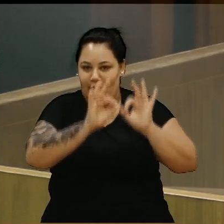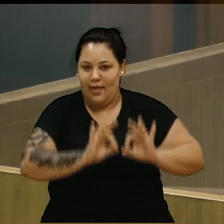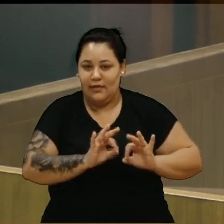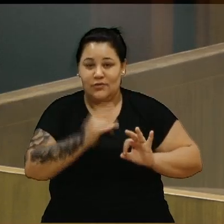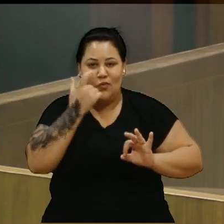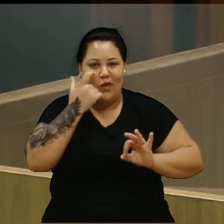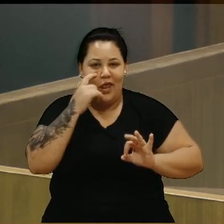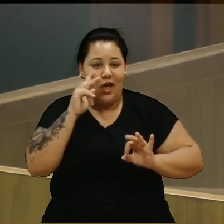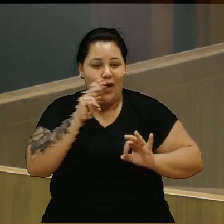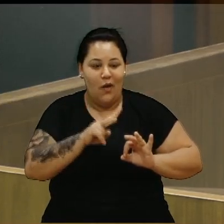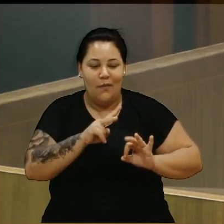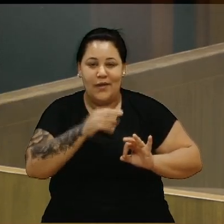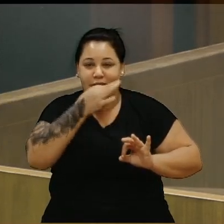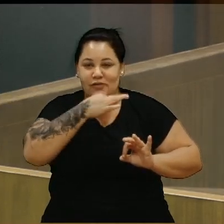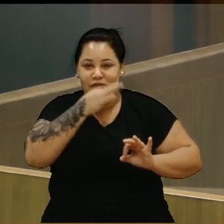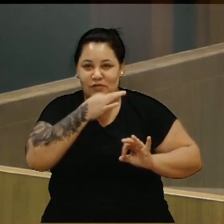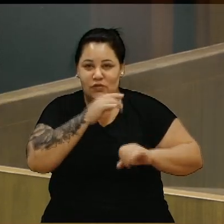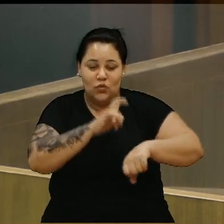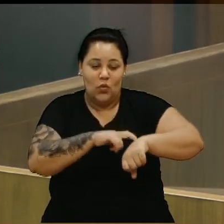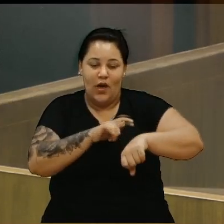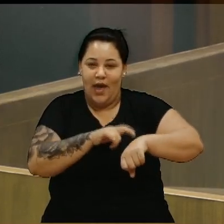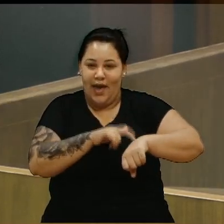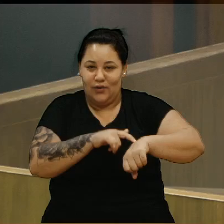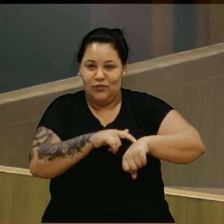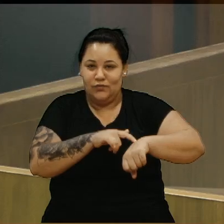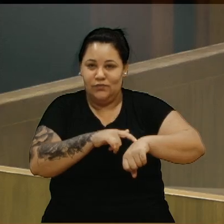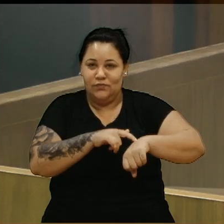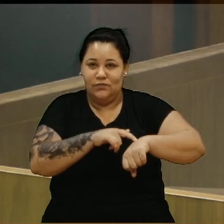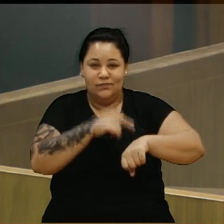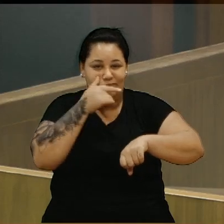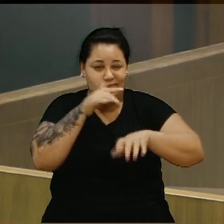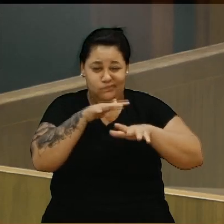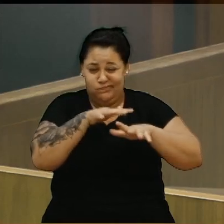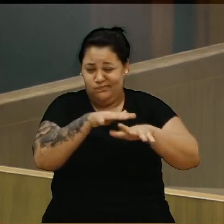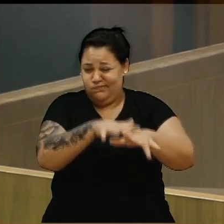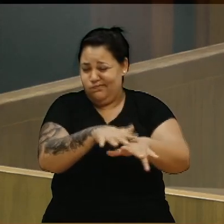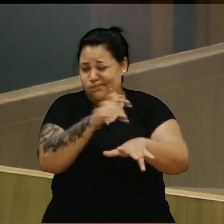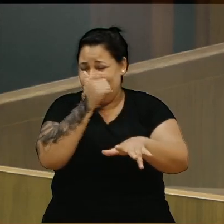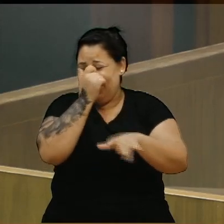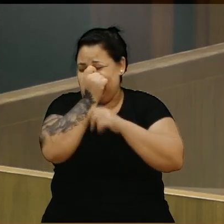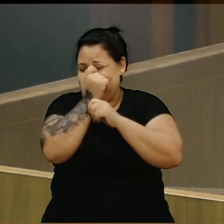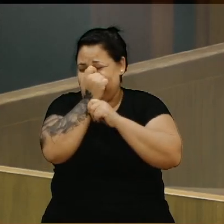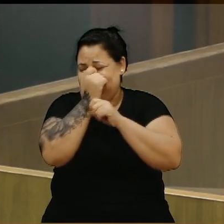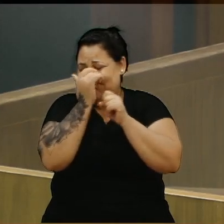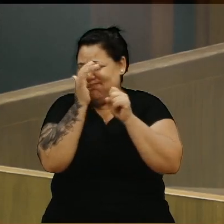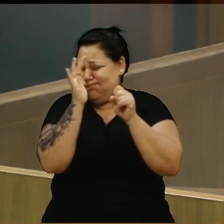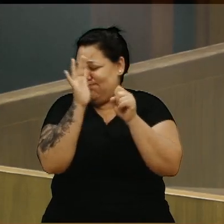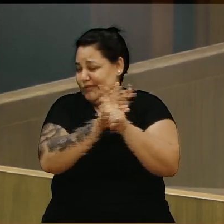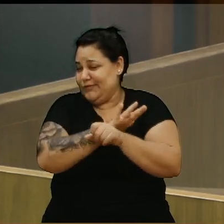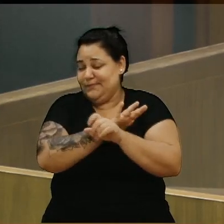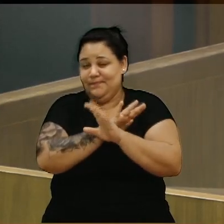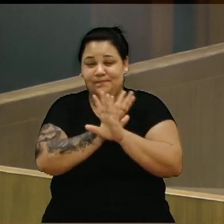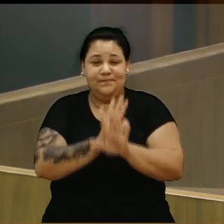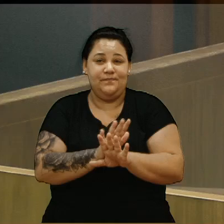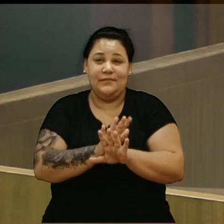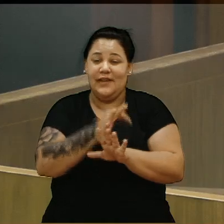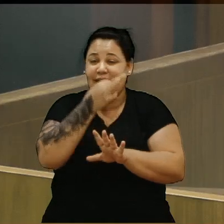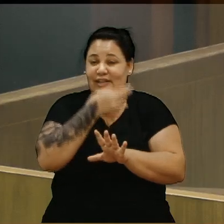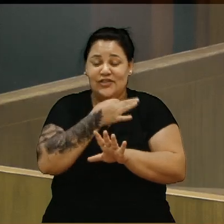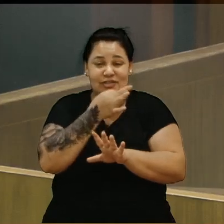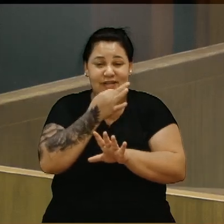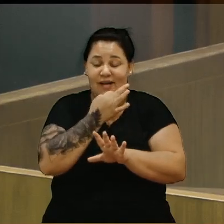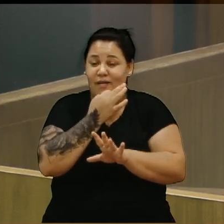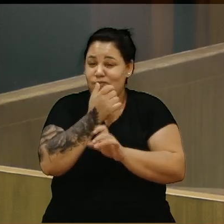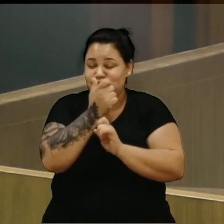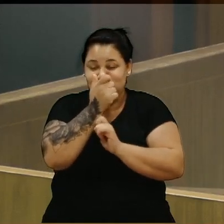Sul, nos horários de pico, a gente não consegue mais andar na nossa cidade. Tem muito carro. Caxias virou uma cidade congestionada.